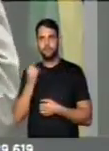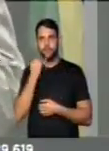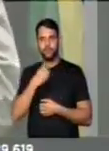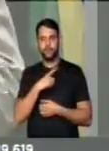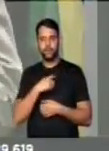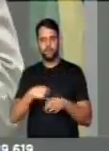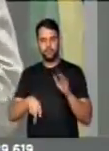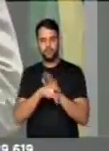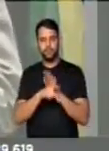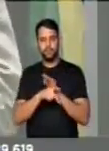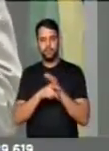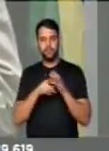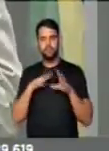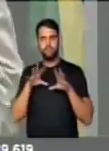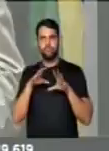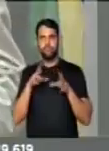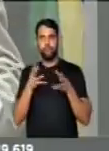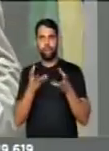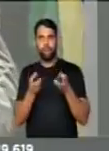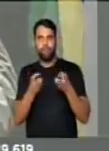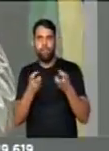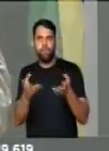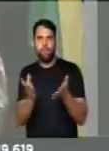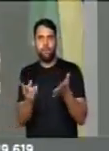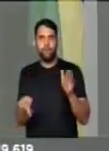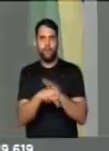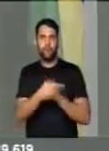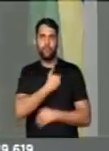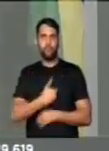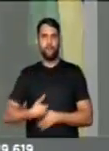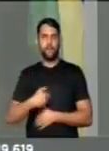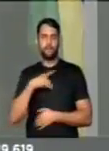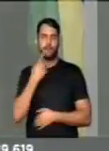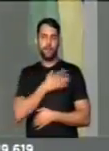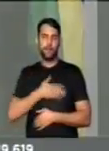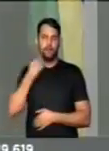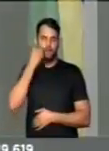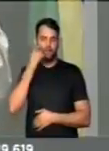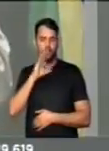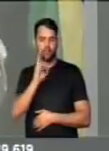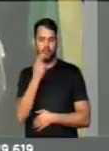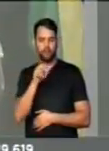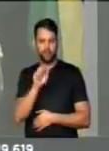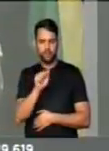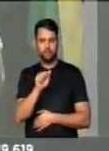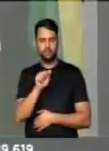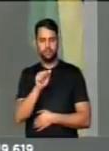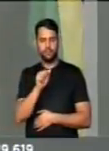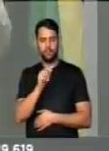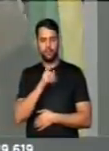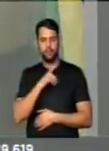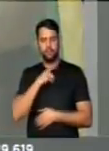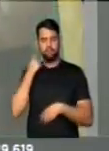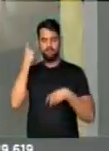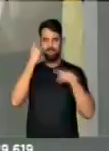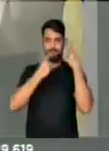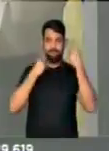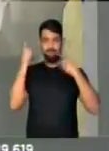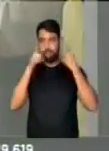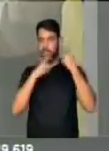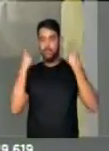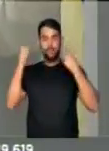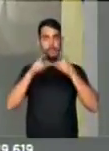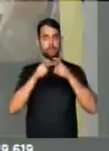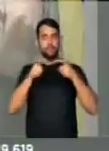nas tetas gordas do governo. Meu caro deputado Rocha, o desespero vai